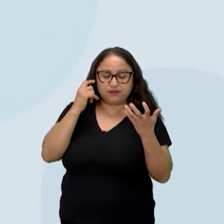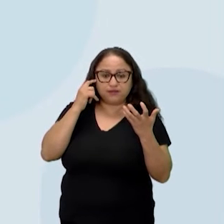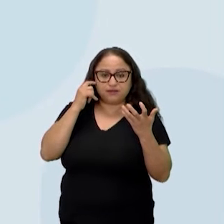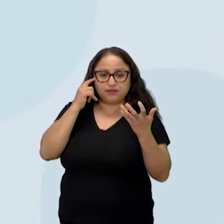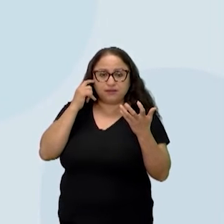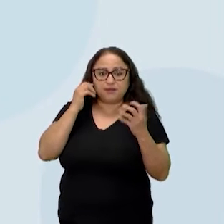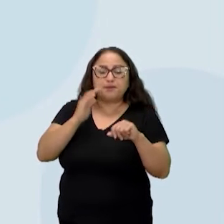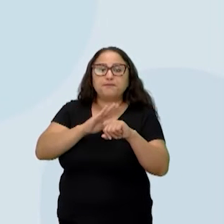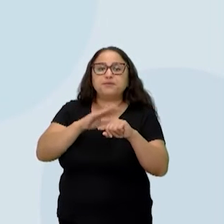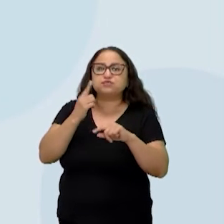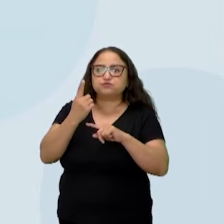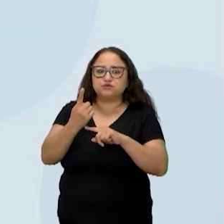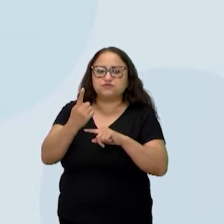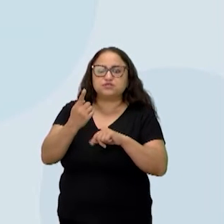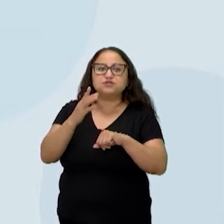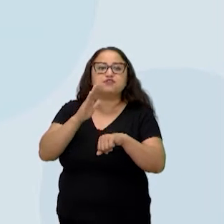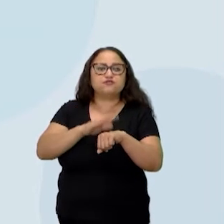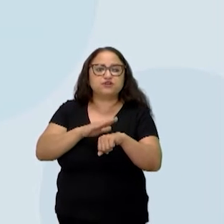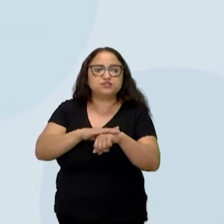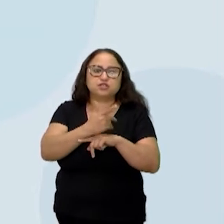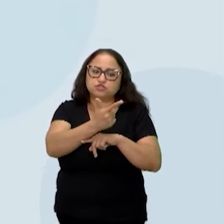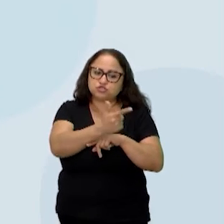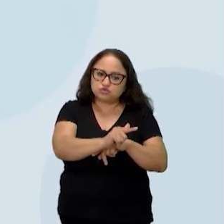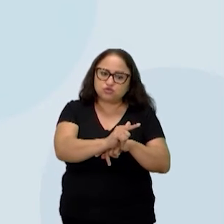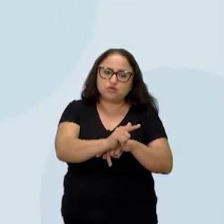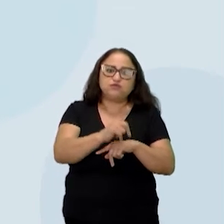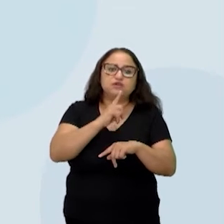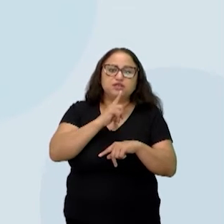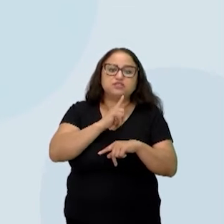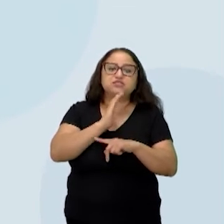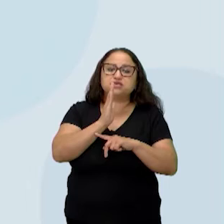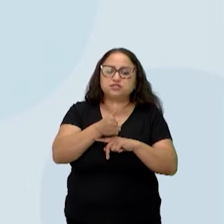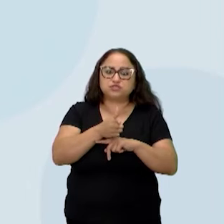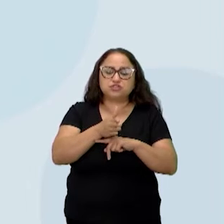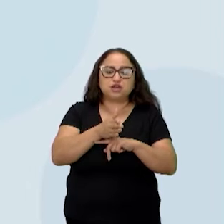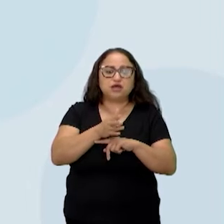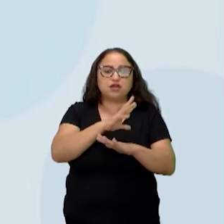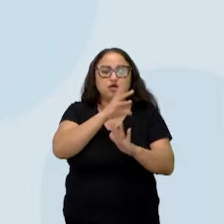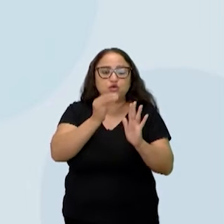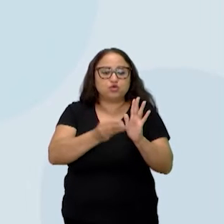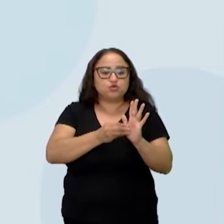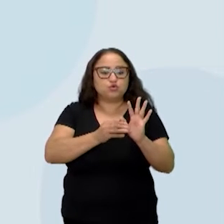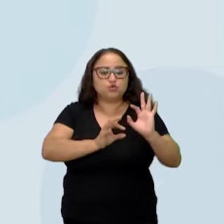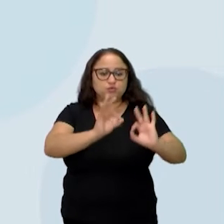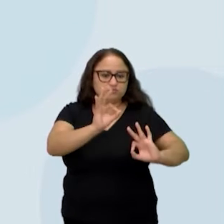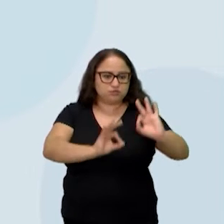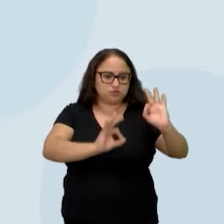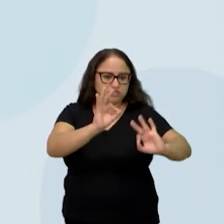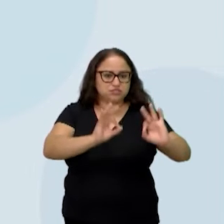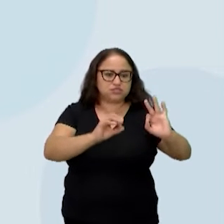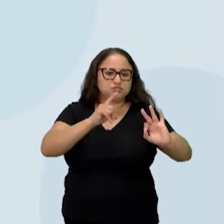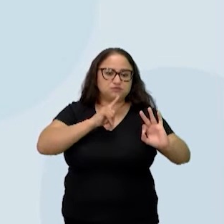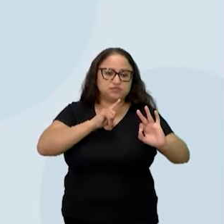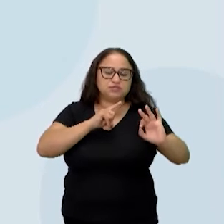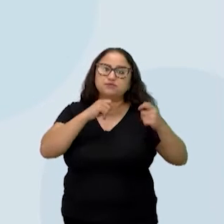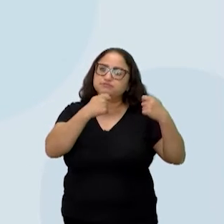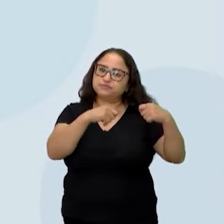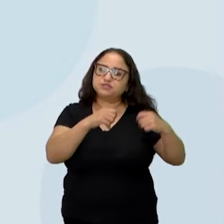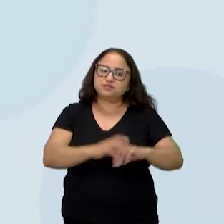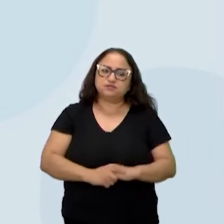mais uma vez, remontar esse espetáculo, ele vai ter todo o subsídio ali que ele necessita. E vamos supor que